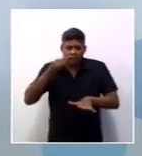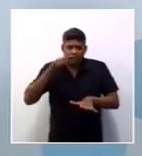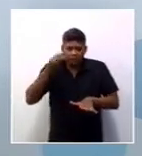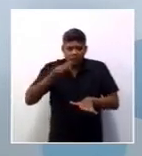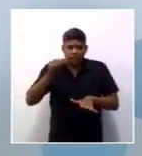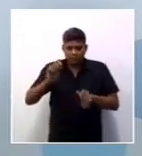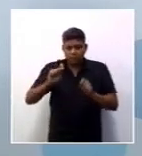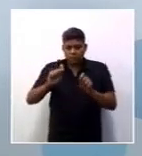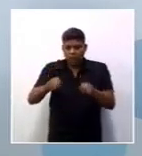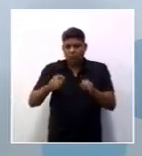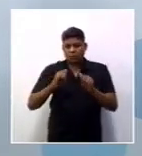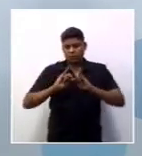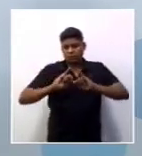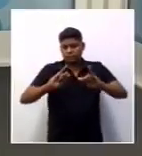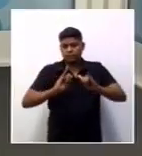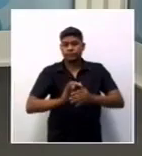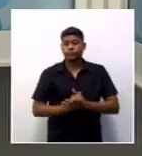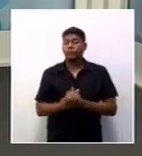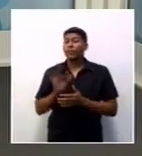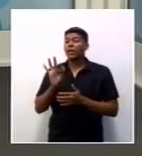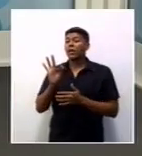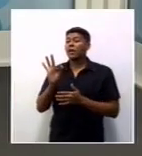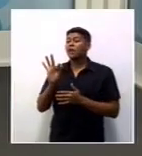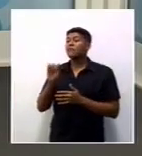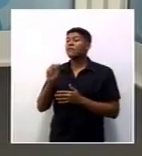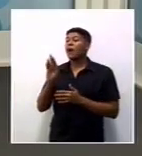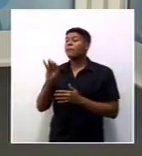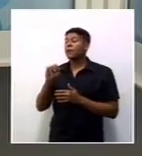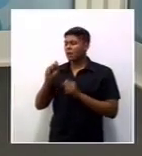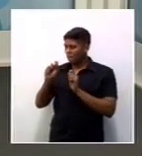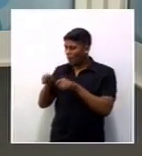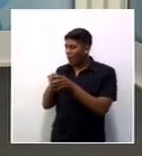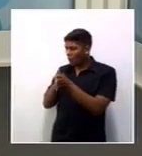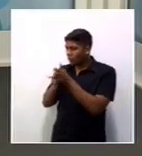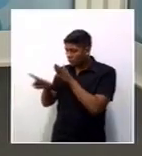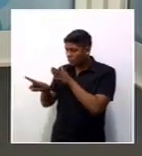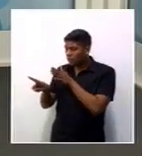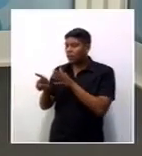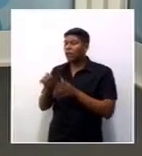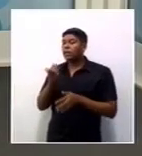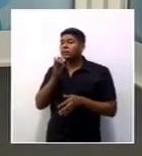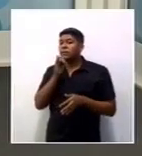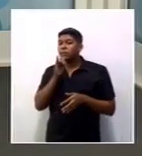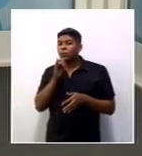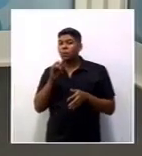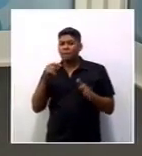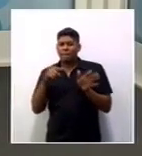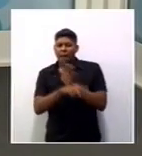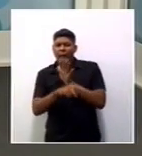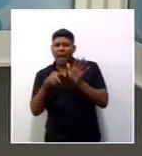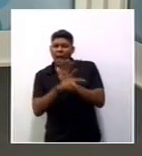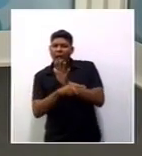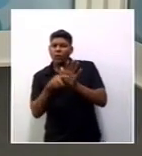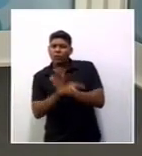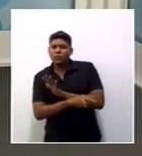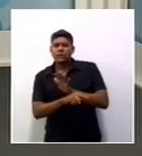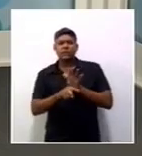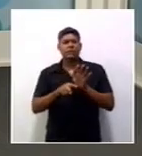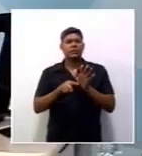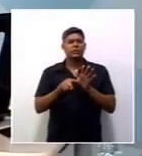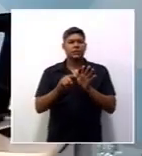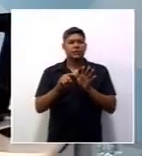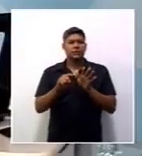tá? Fabiana, deixa eu te perguntar uma coisa. estão questionando muito aqui